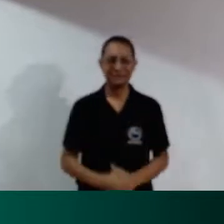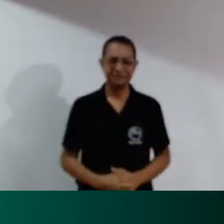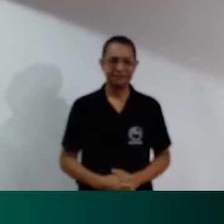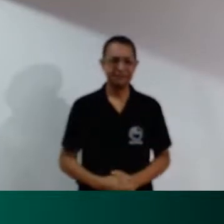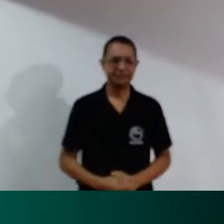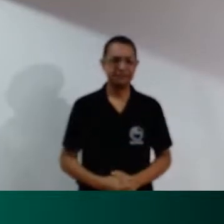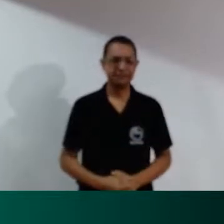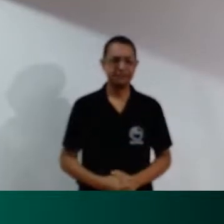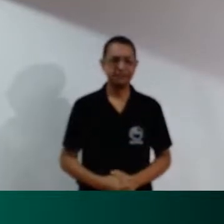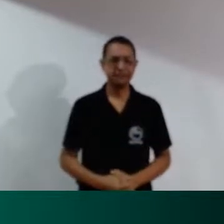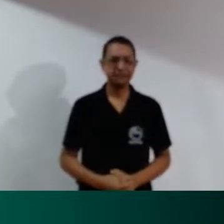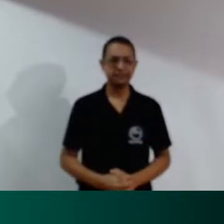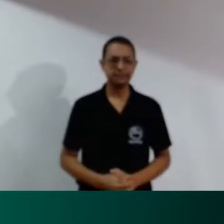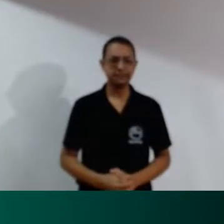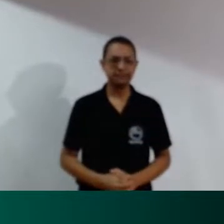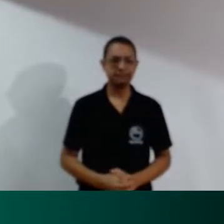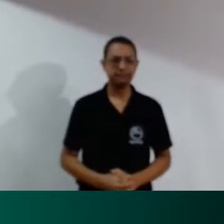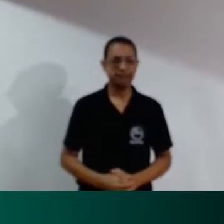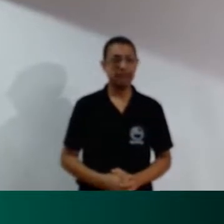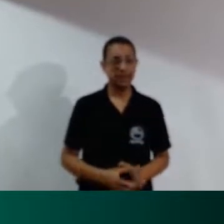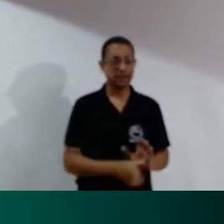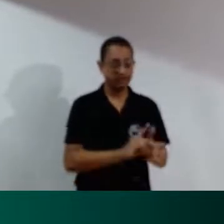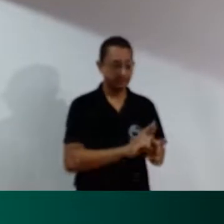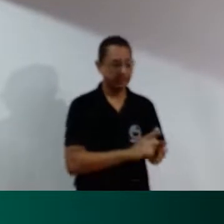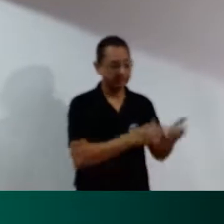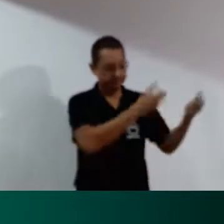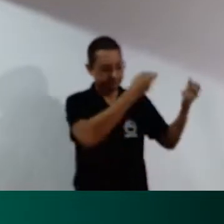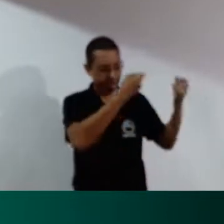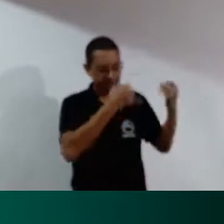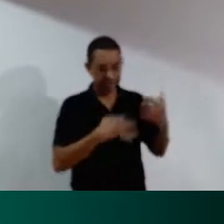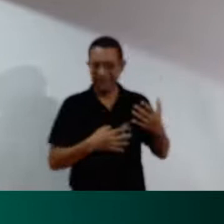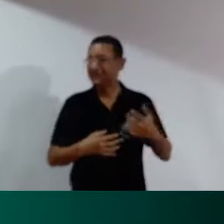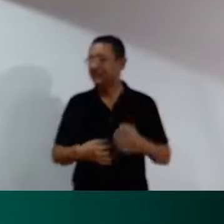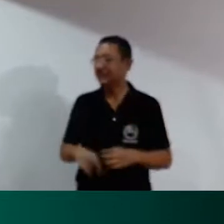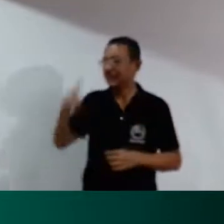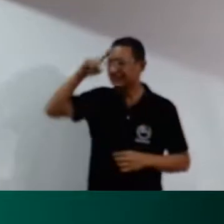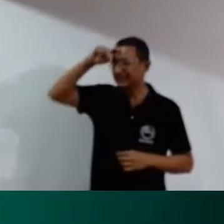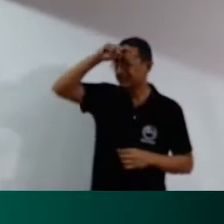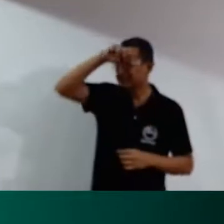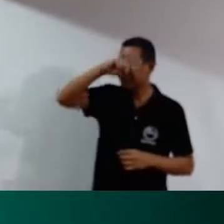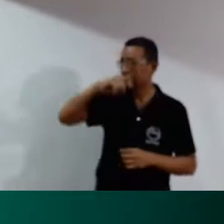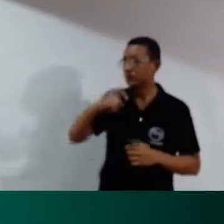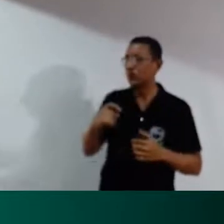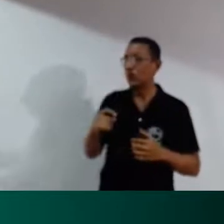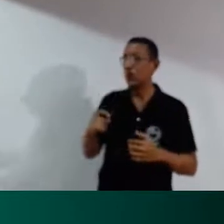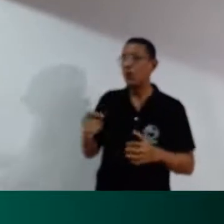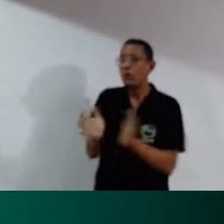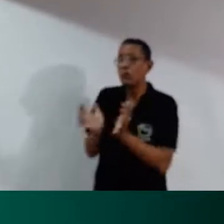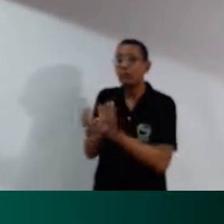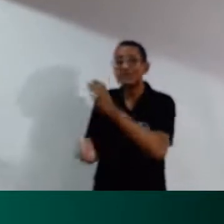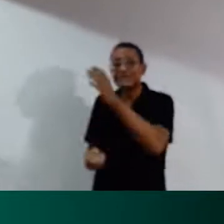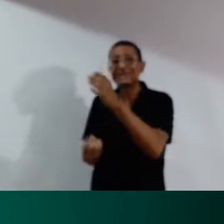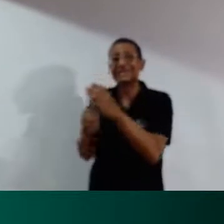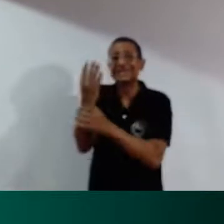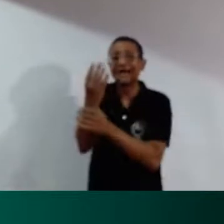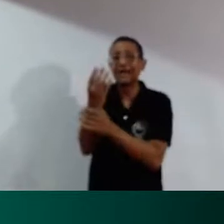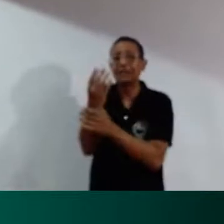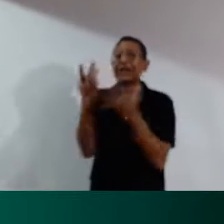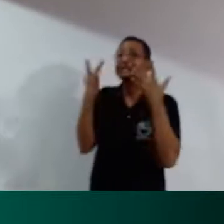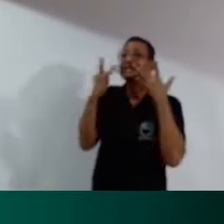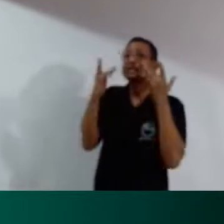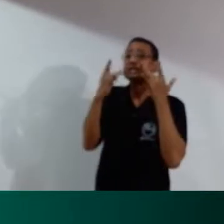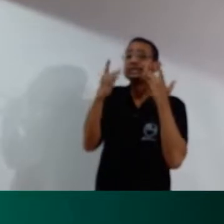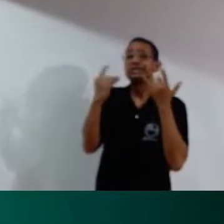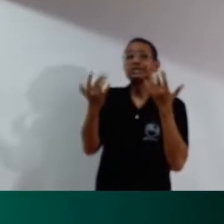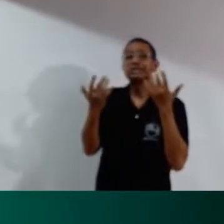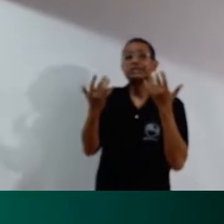não ele tava falando assim é muito difícil discutir que eu quero criar um grupo e eu não tô eu tô pensando em trazer o teatro para fazer a formação e agora só